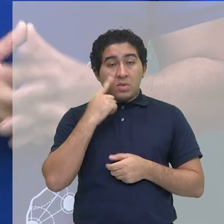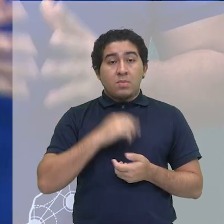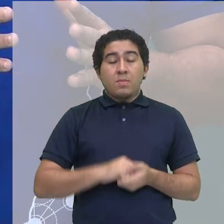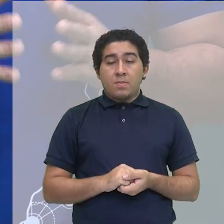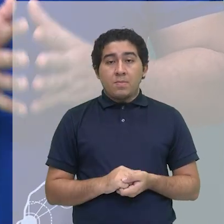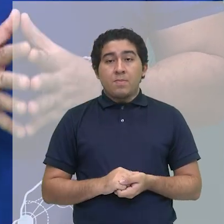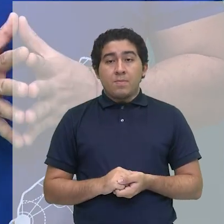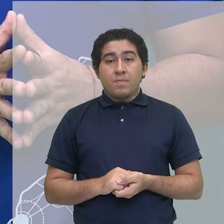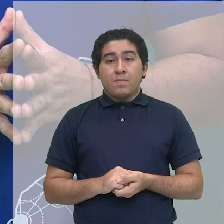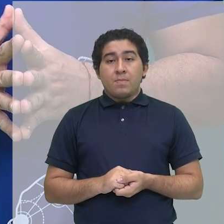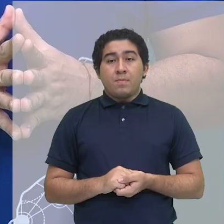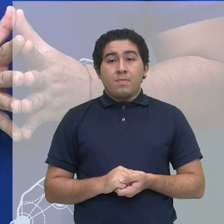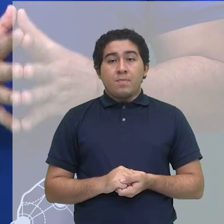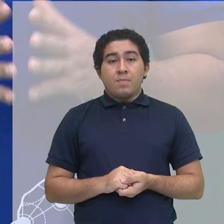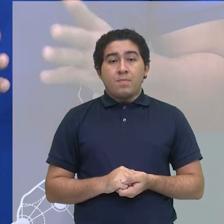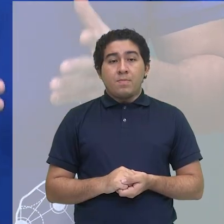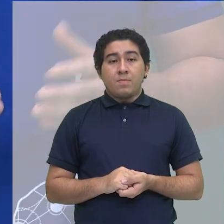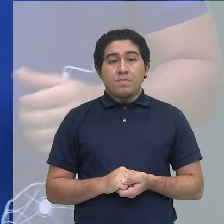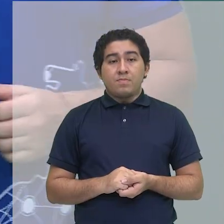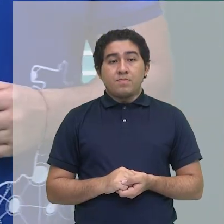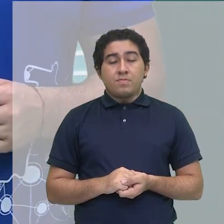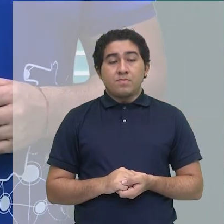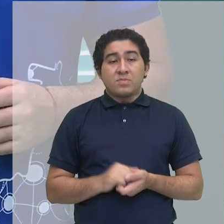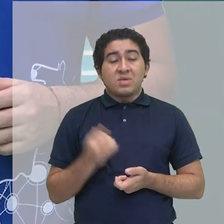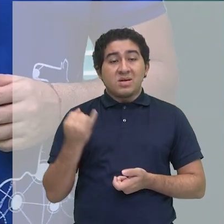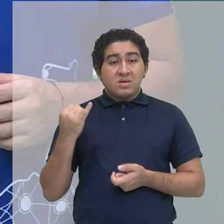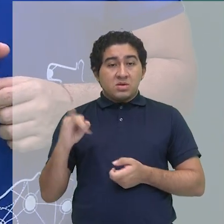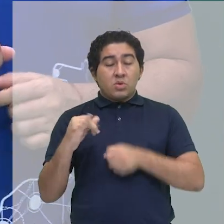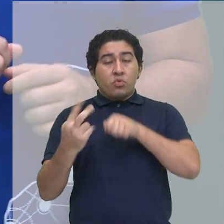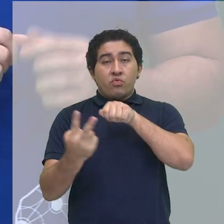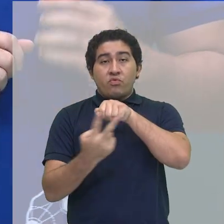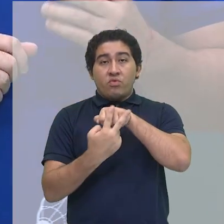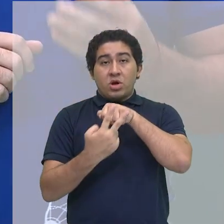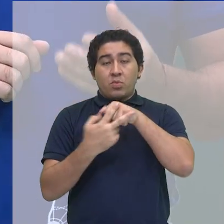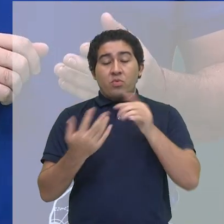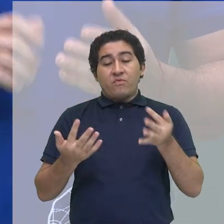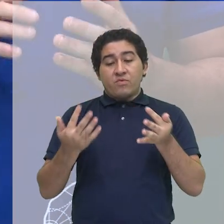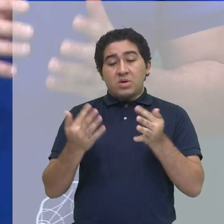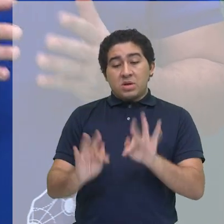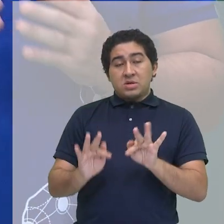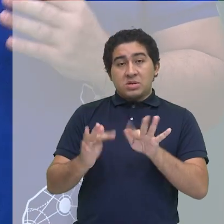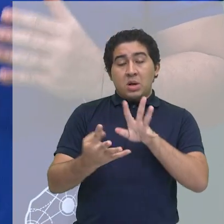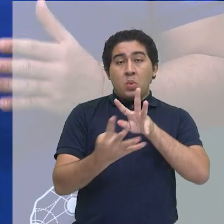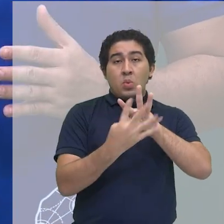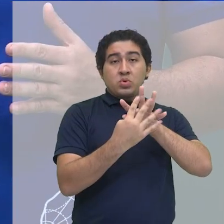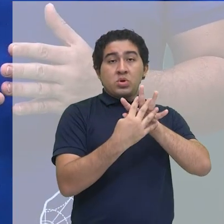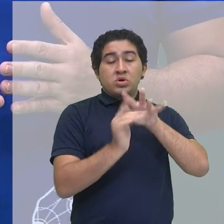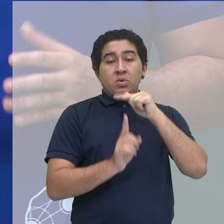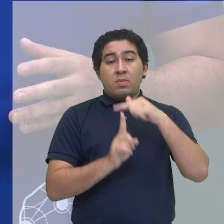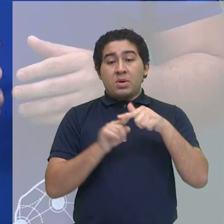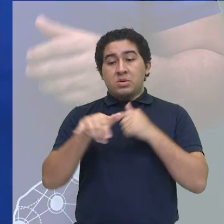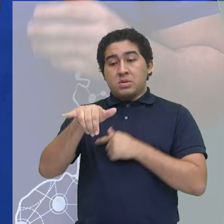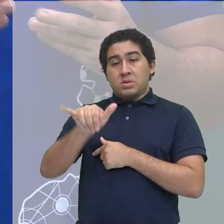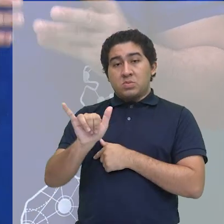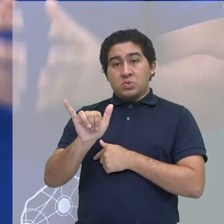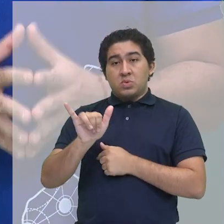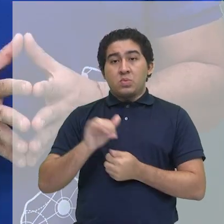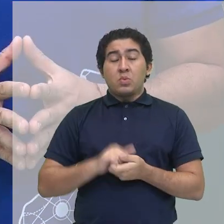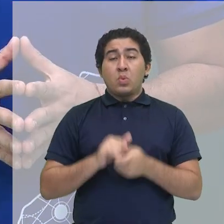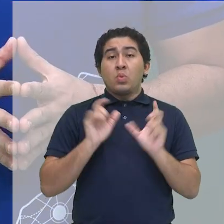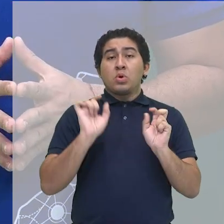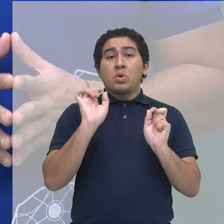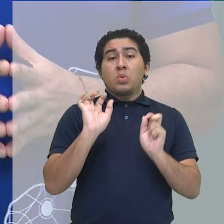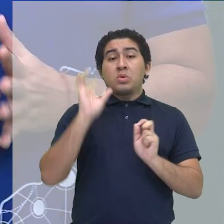exceções. Bom, se o verbo terminar em consoante mais y, o que